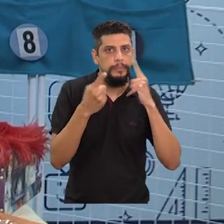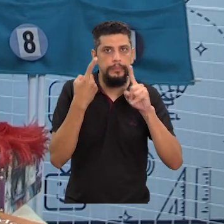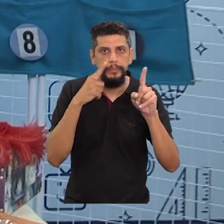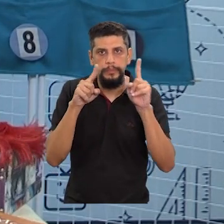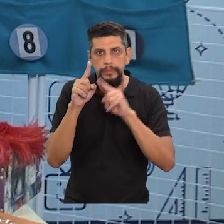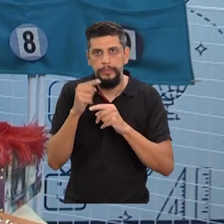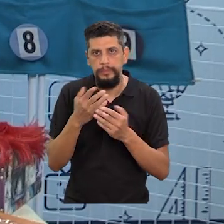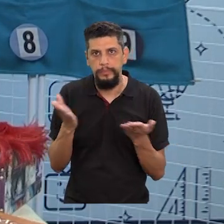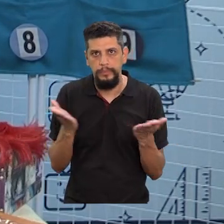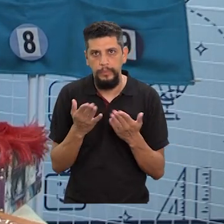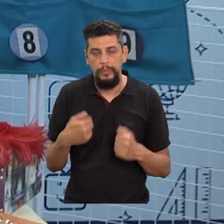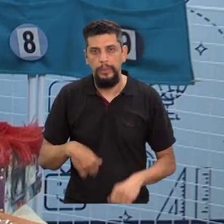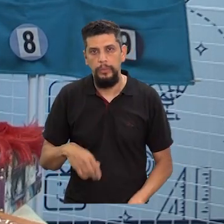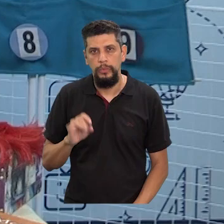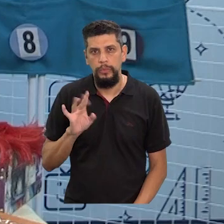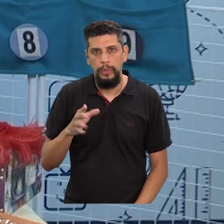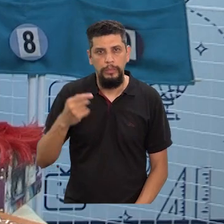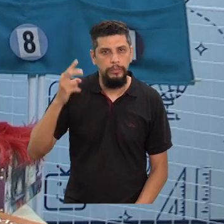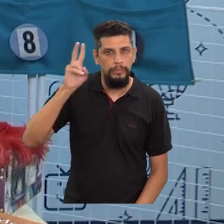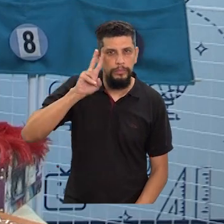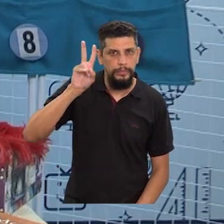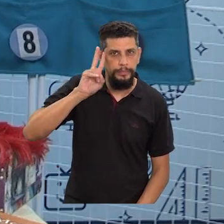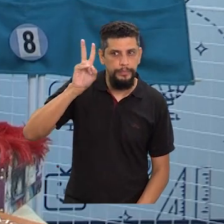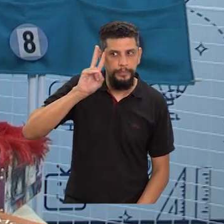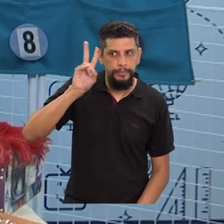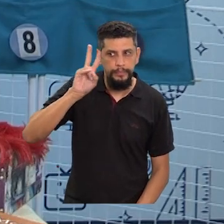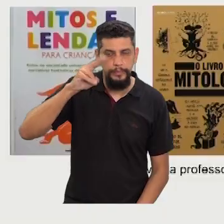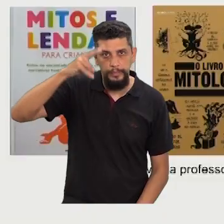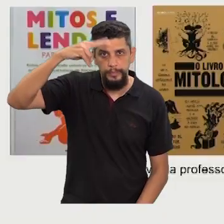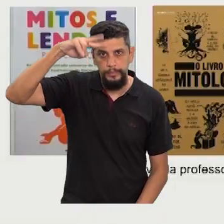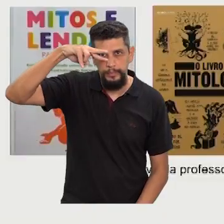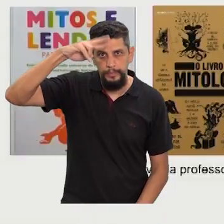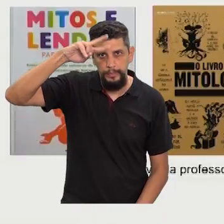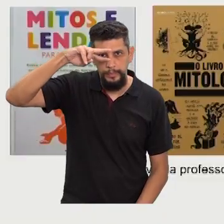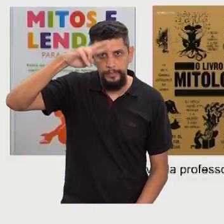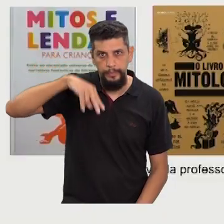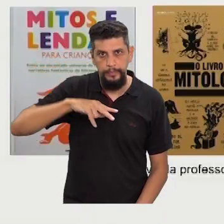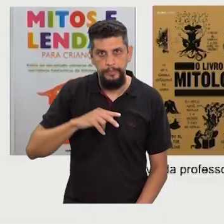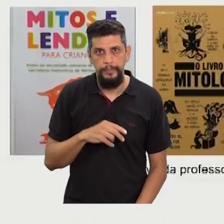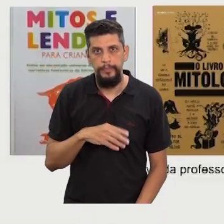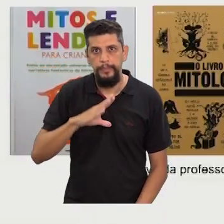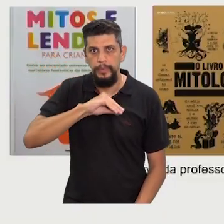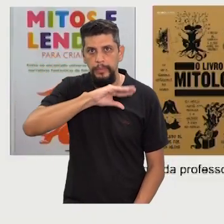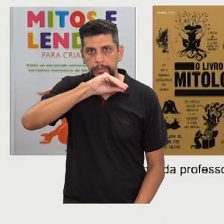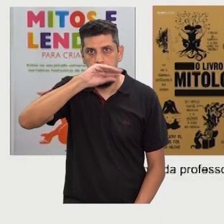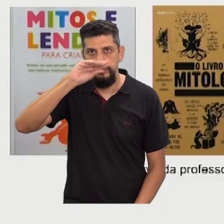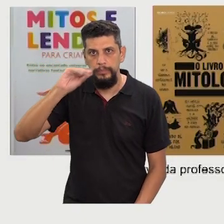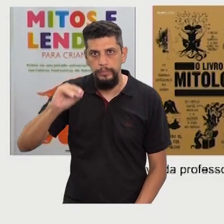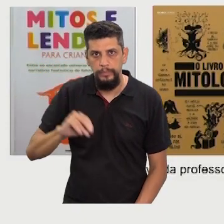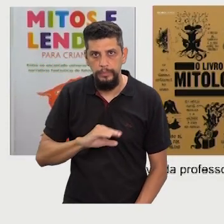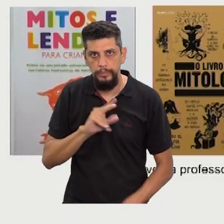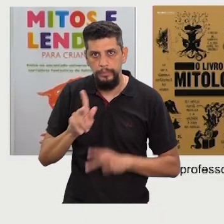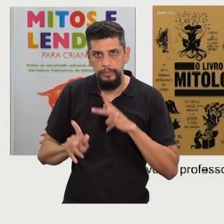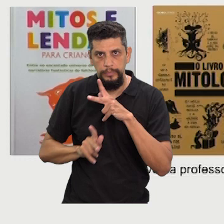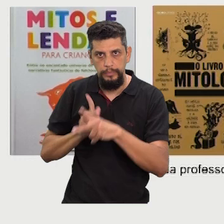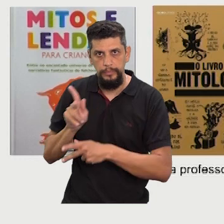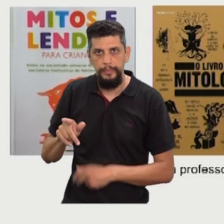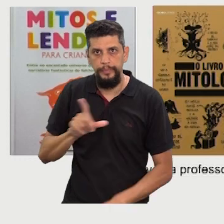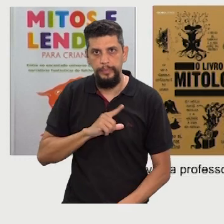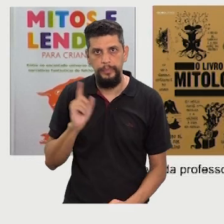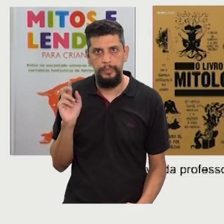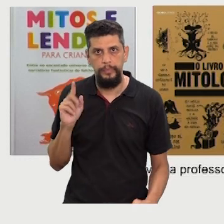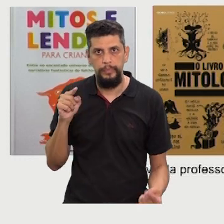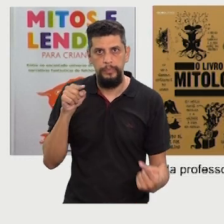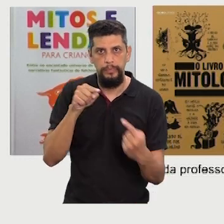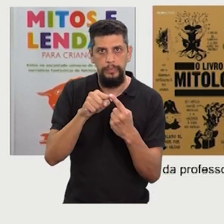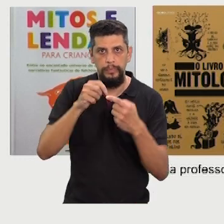desvendou o nosso painel da curiosidade, apenas para nós reforçarmos, né? São histórias pertencentes à tradição oral, né, de um povo, possuem